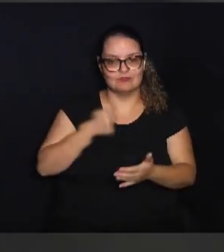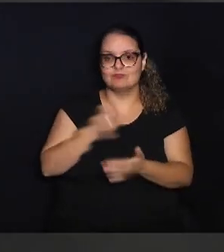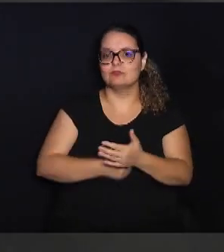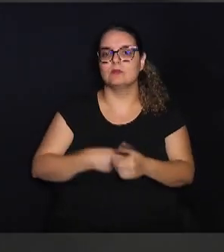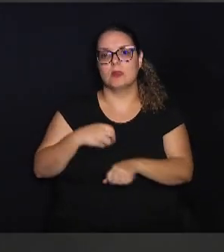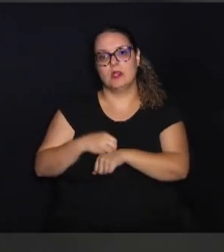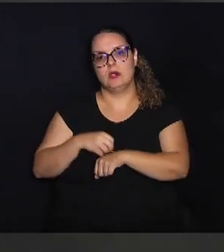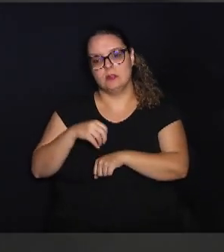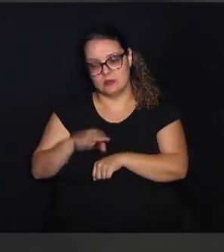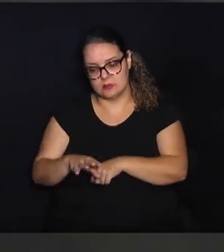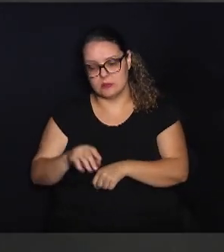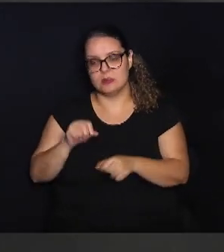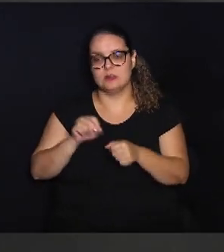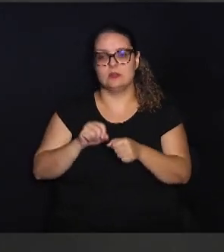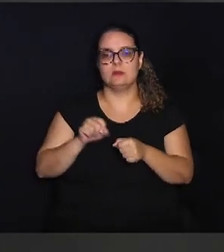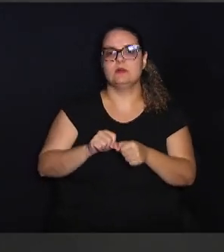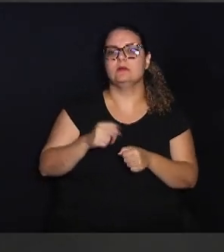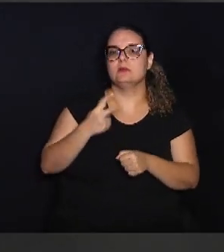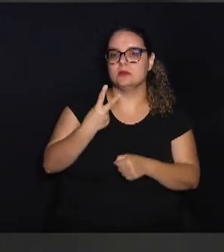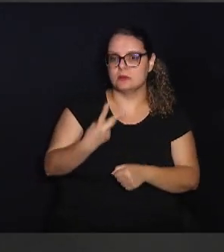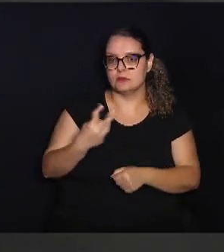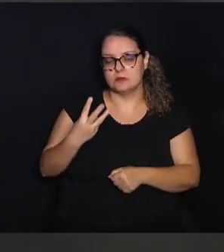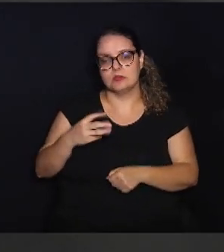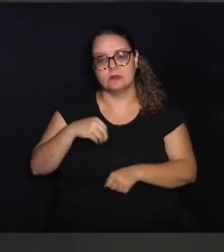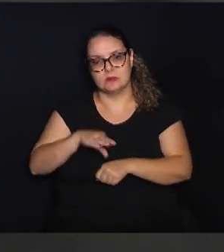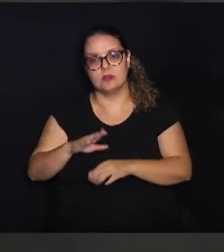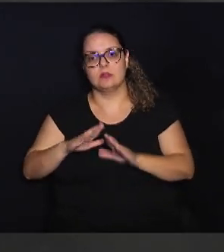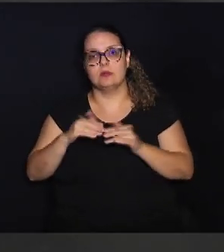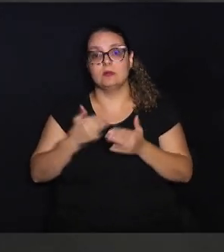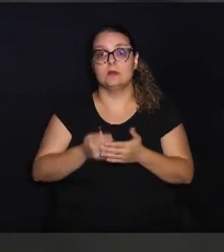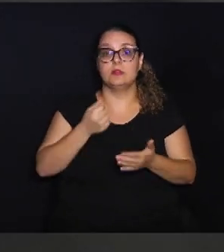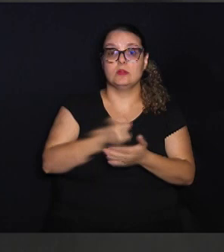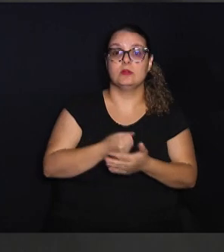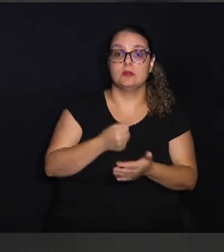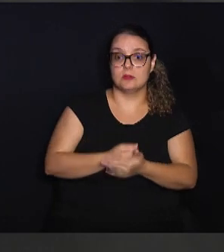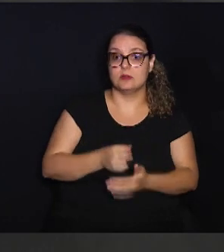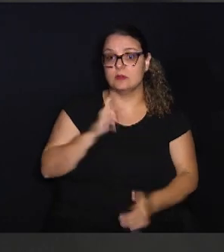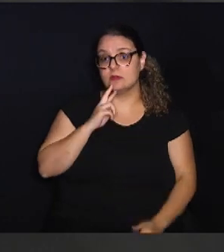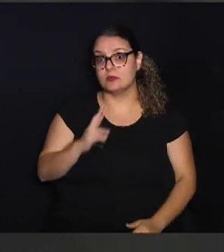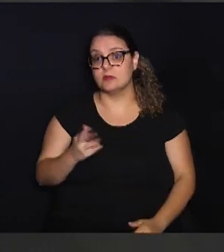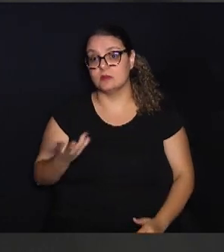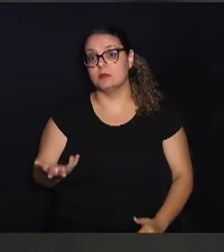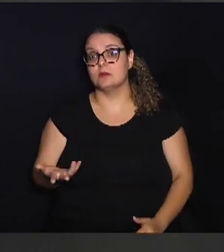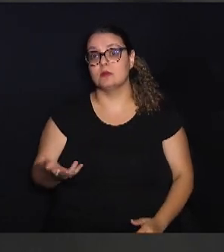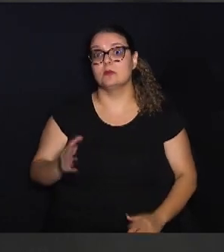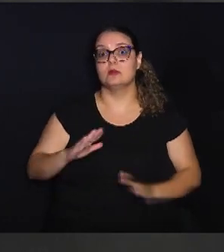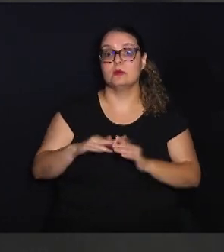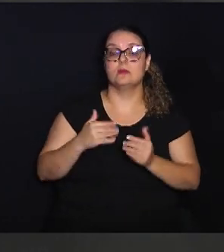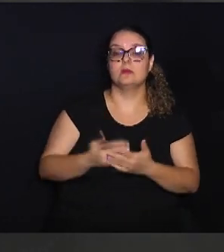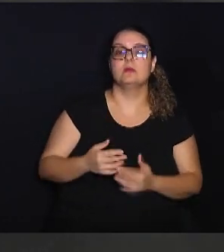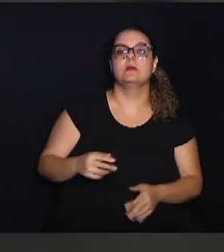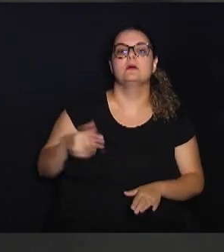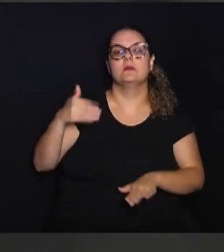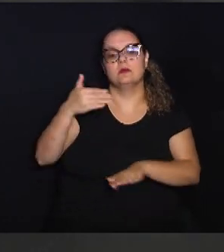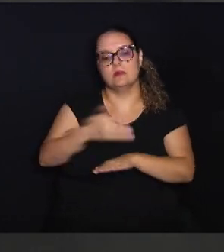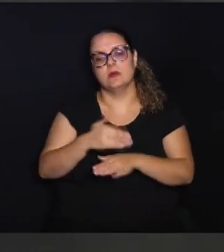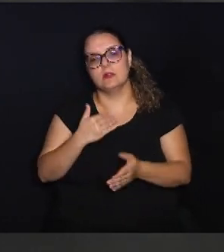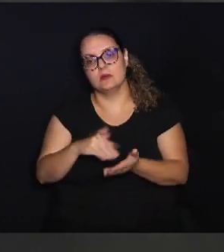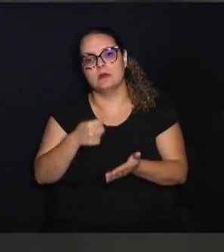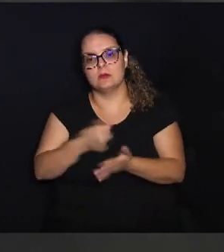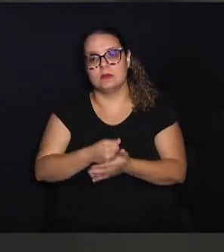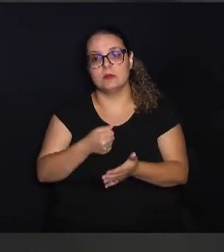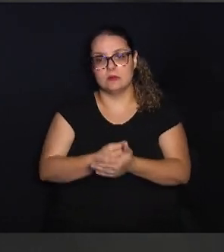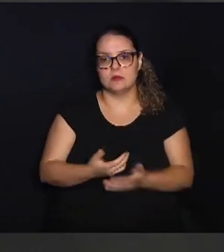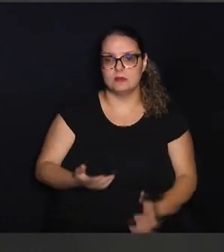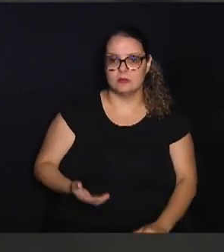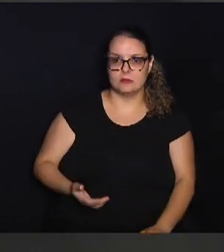indicação, aí você faz mais 2, 3, depois você faz requerimento, você cobra. Vocês vão responder ou não o requerimento? Aí você vai lá com o secretário, pressiona.